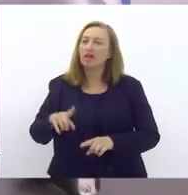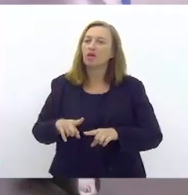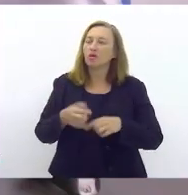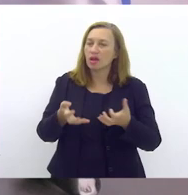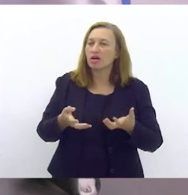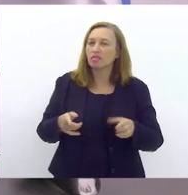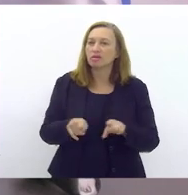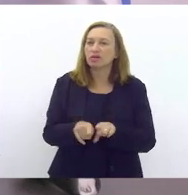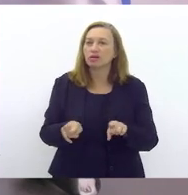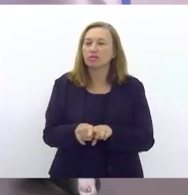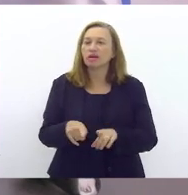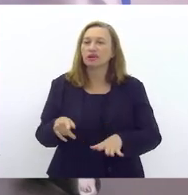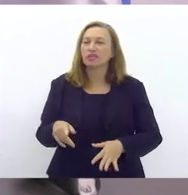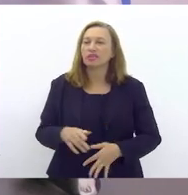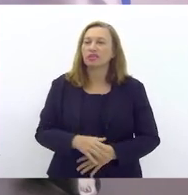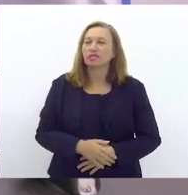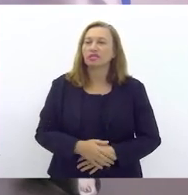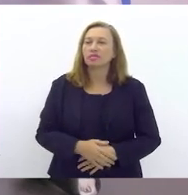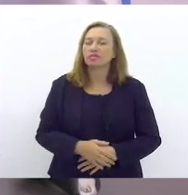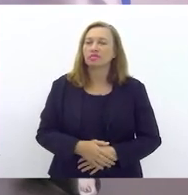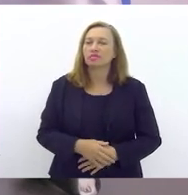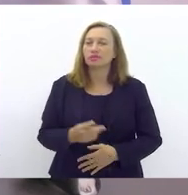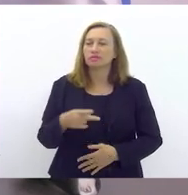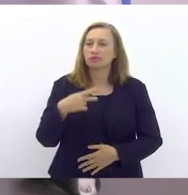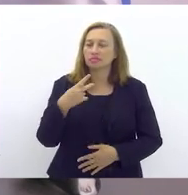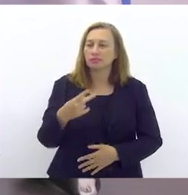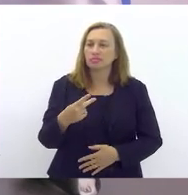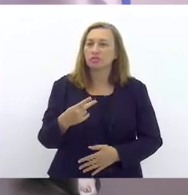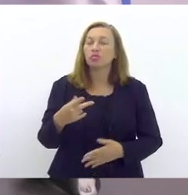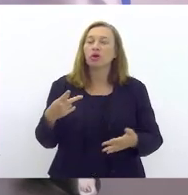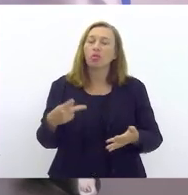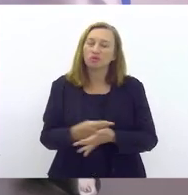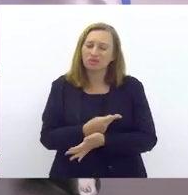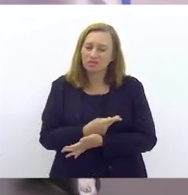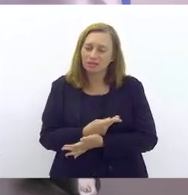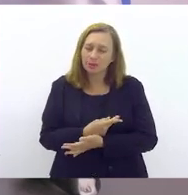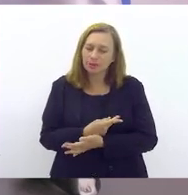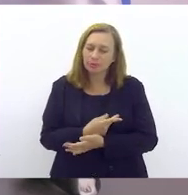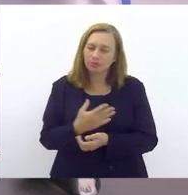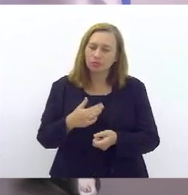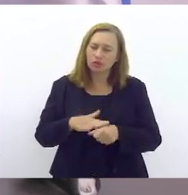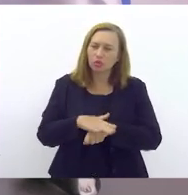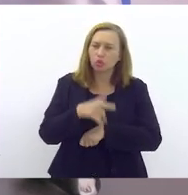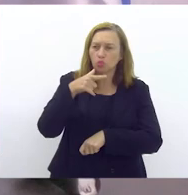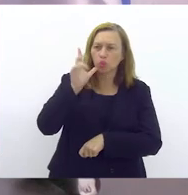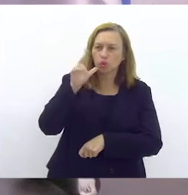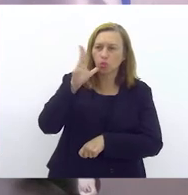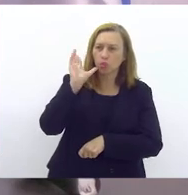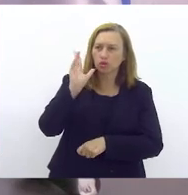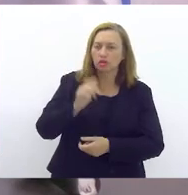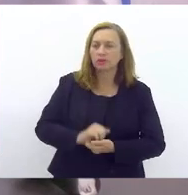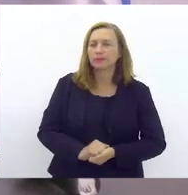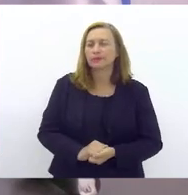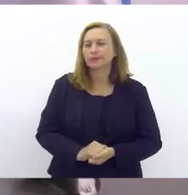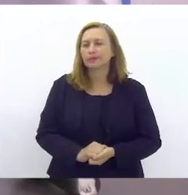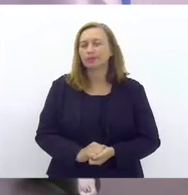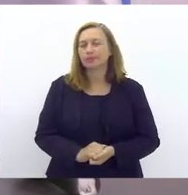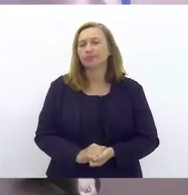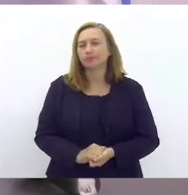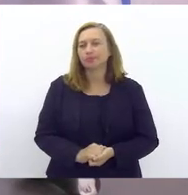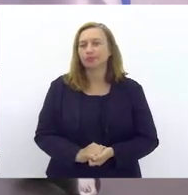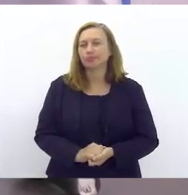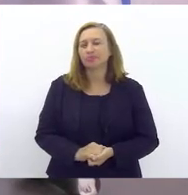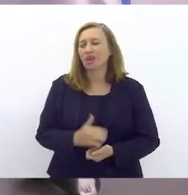também fazer menção ao que ocorreu na noite de anteontem para ontem, que